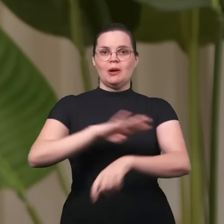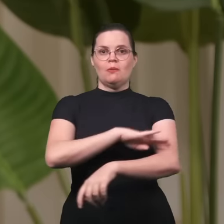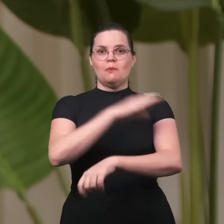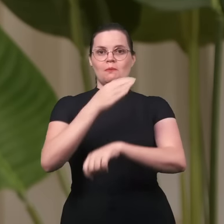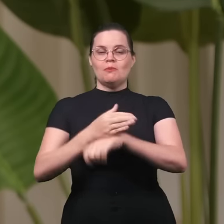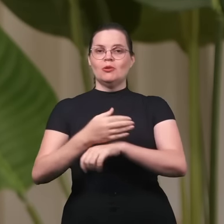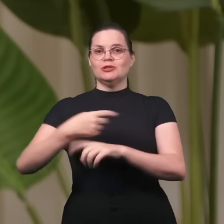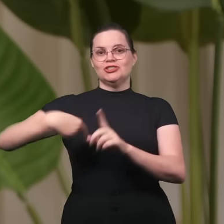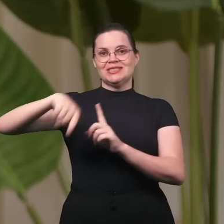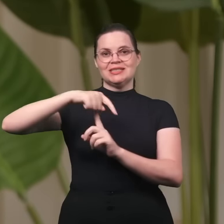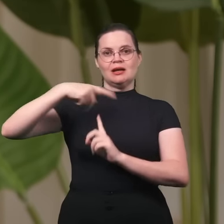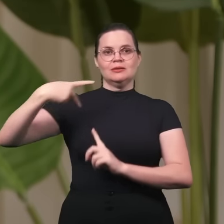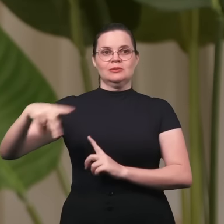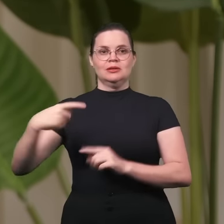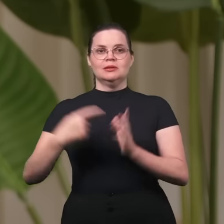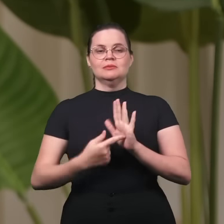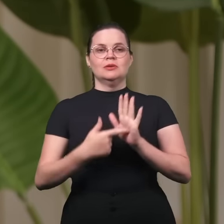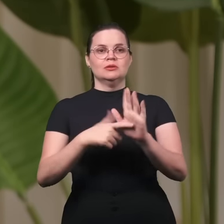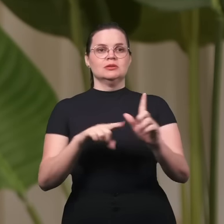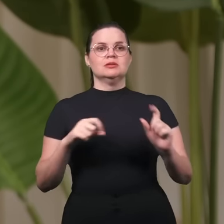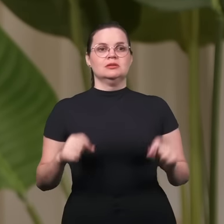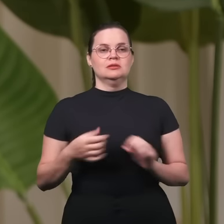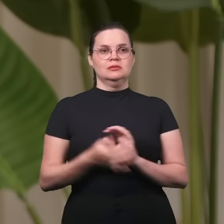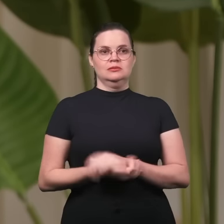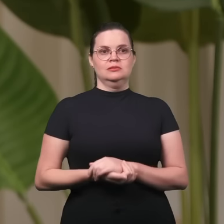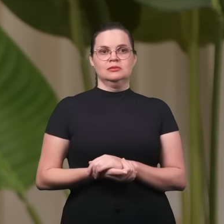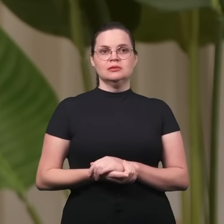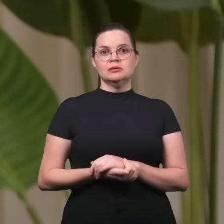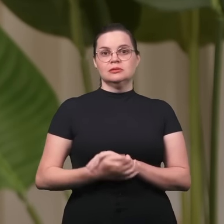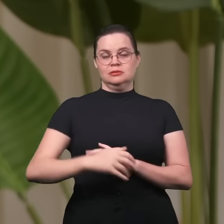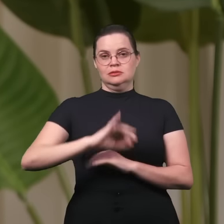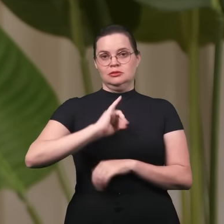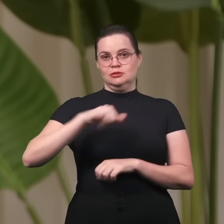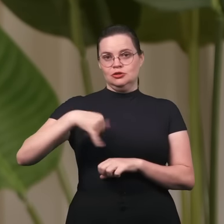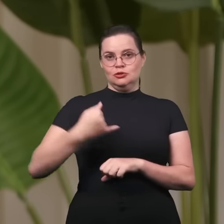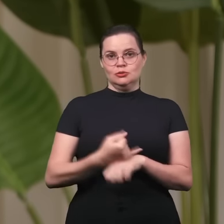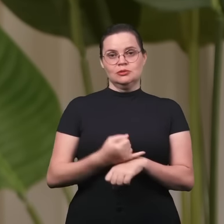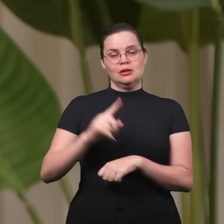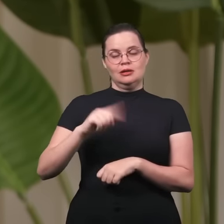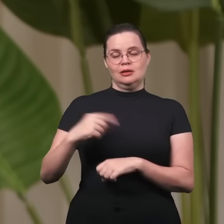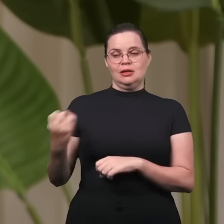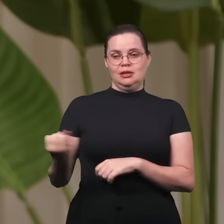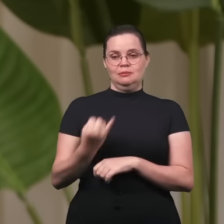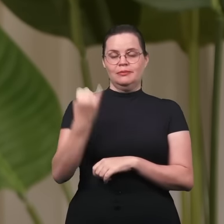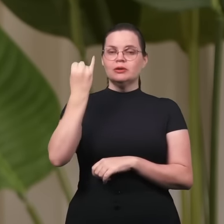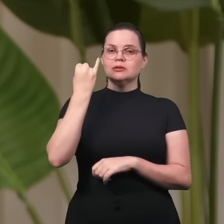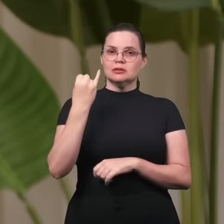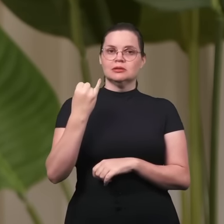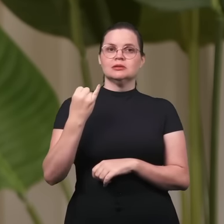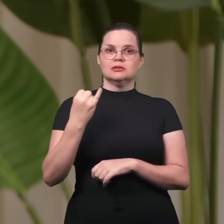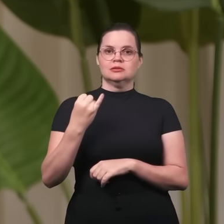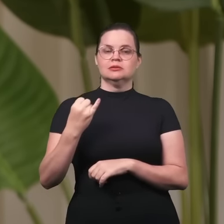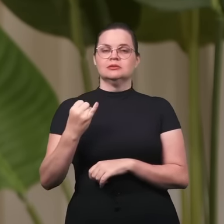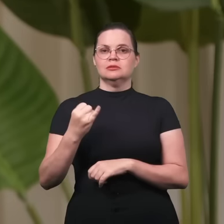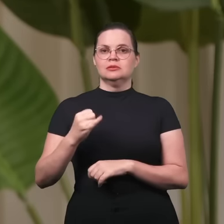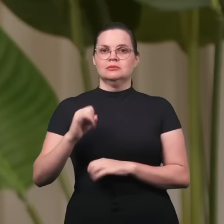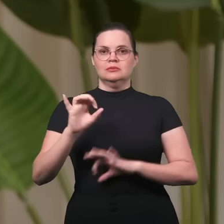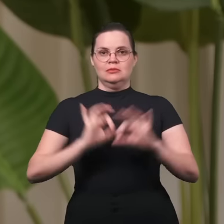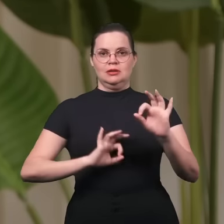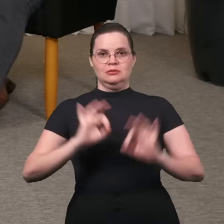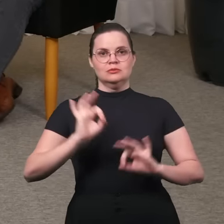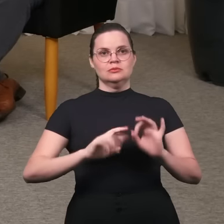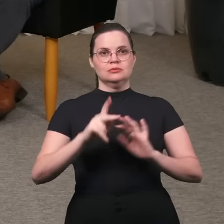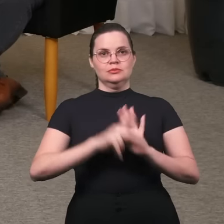Emerson, mostrando que Jerusalém é um ponto fundamental para os planos de